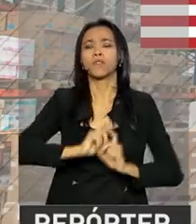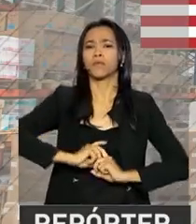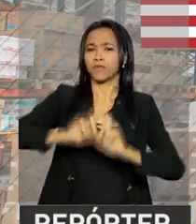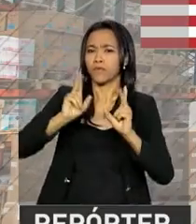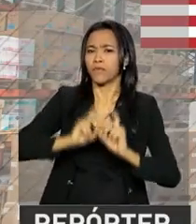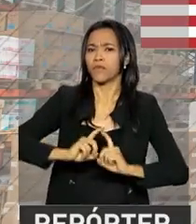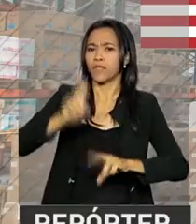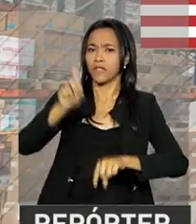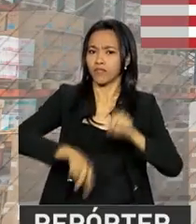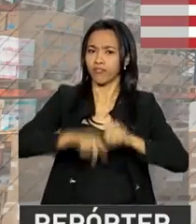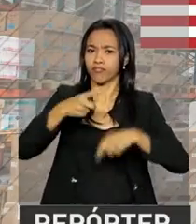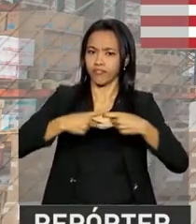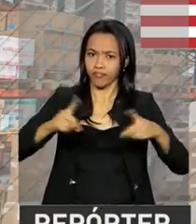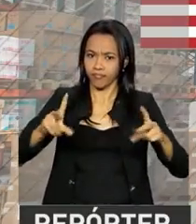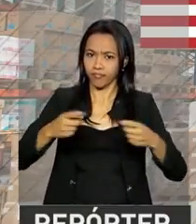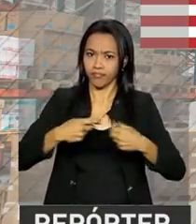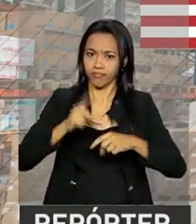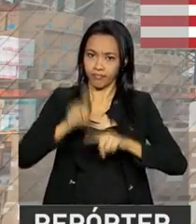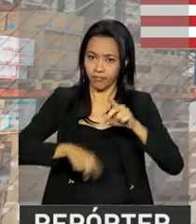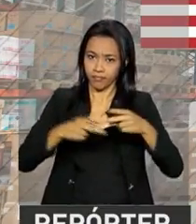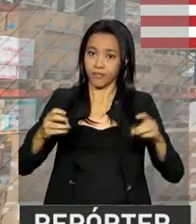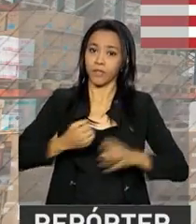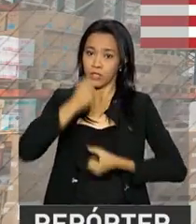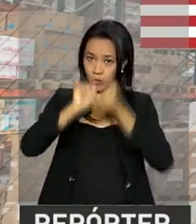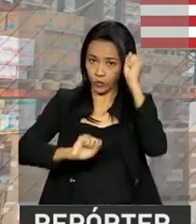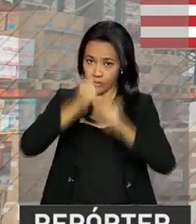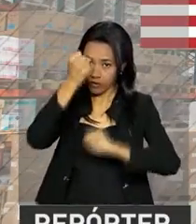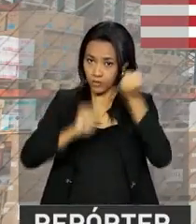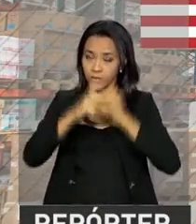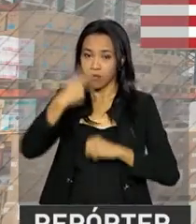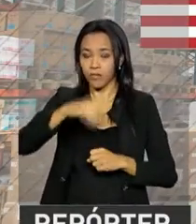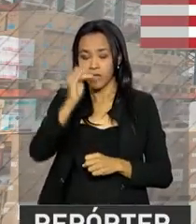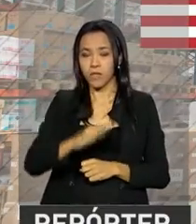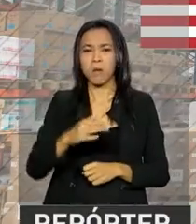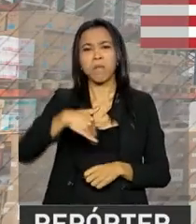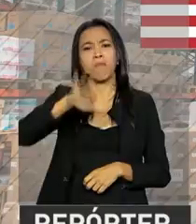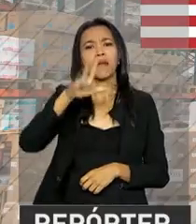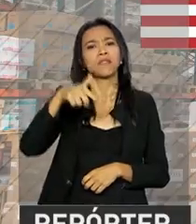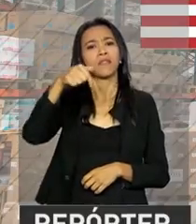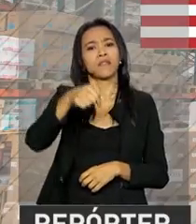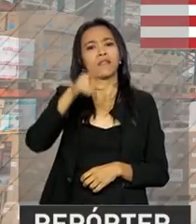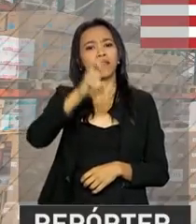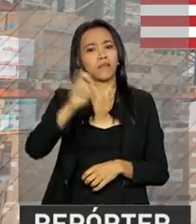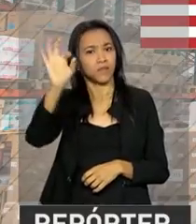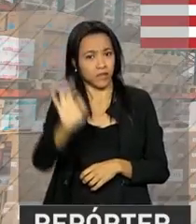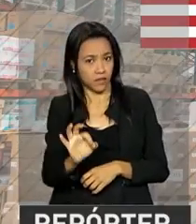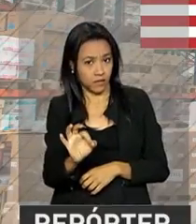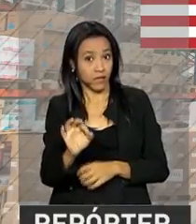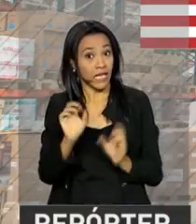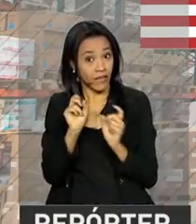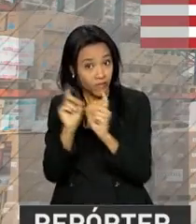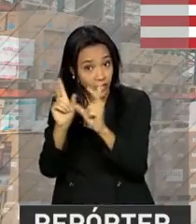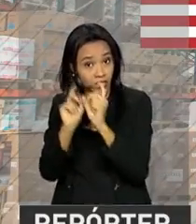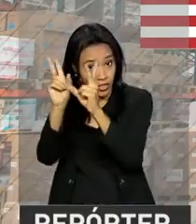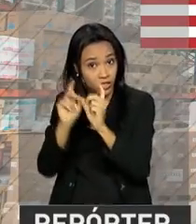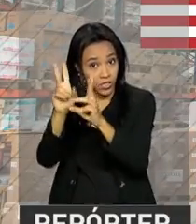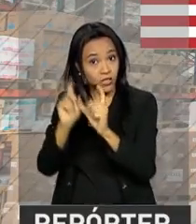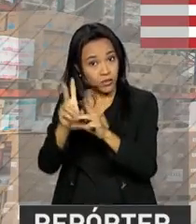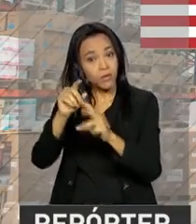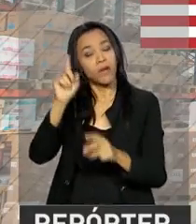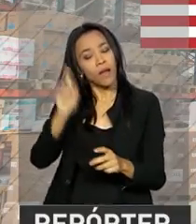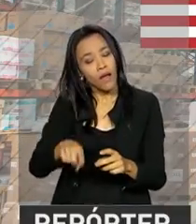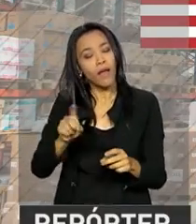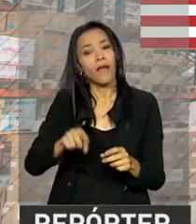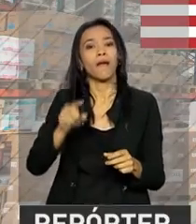de produtos industrializados do brasil mais de 75% de tudo o que é vendido para o país é manufaturado